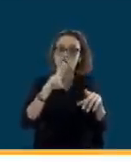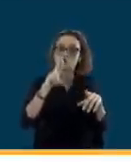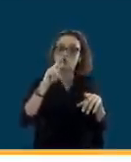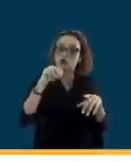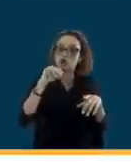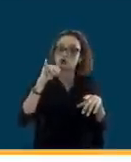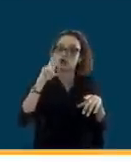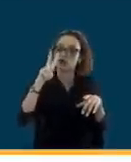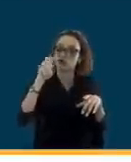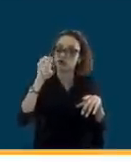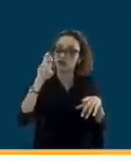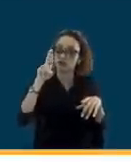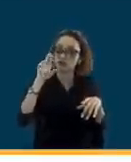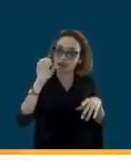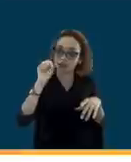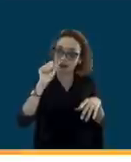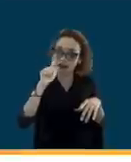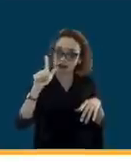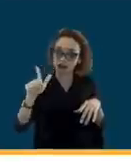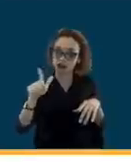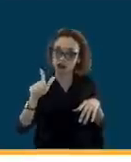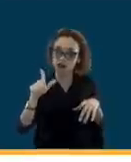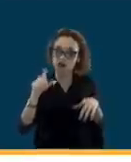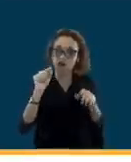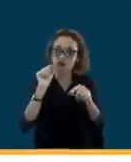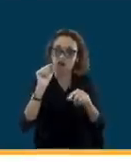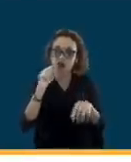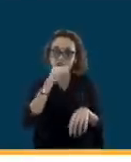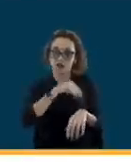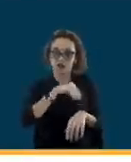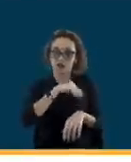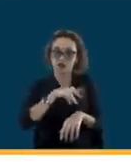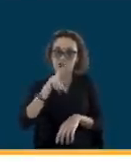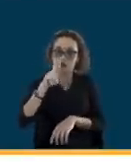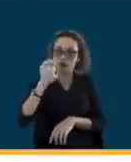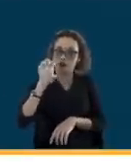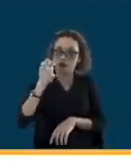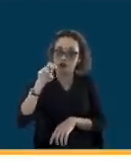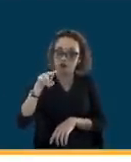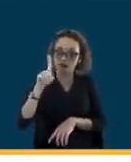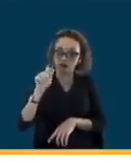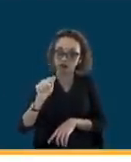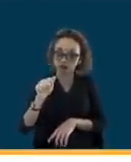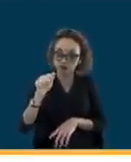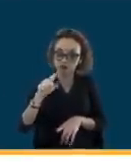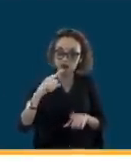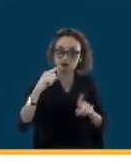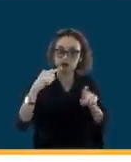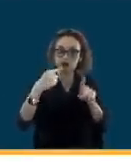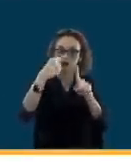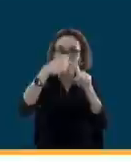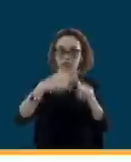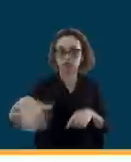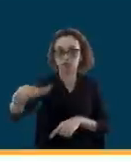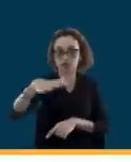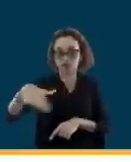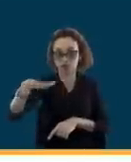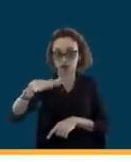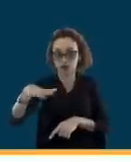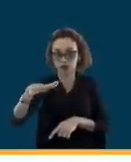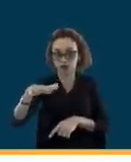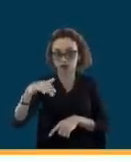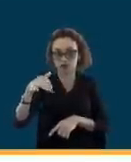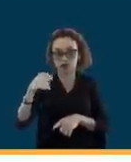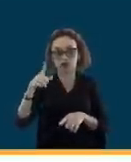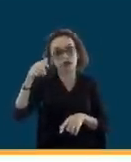para espaços. E houve o cuidado de pensar nisso. Para quê? Para evitar que, quando a lei chegar num